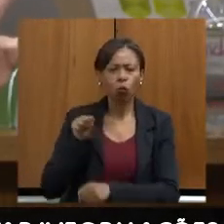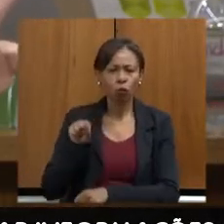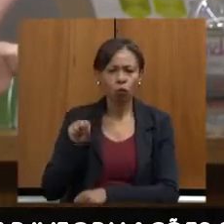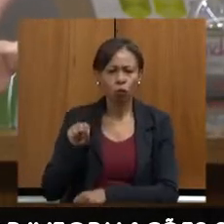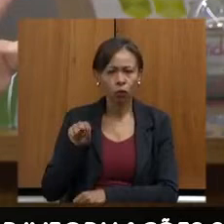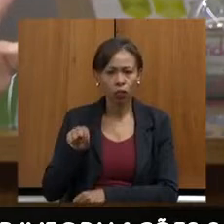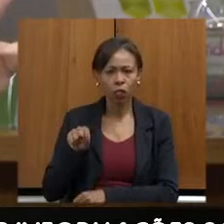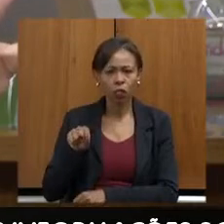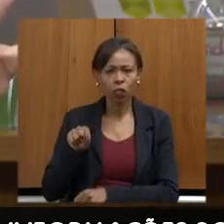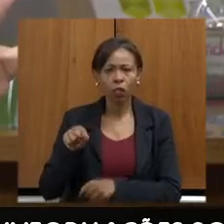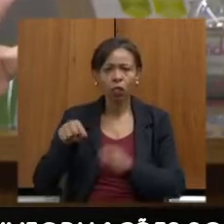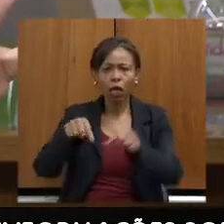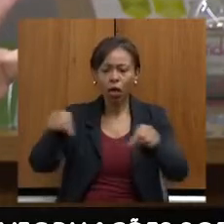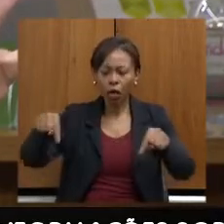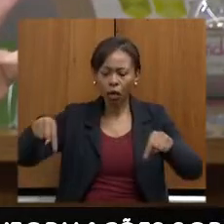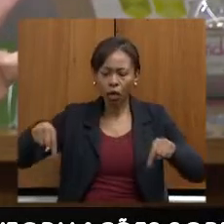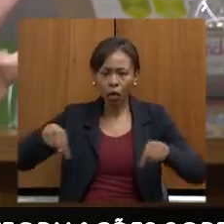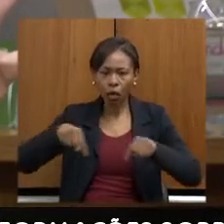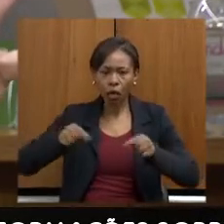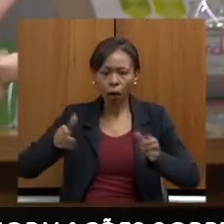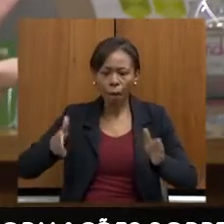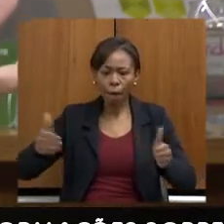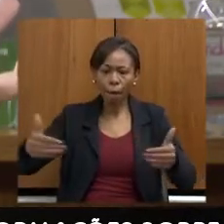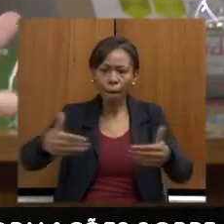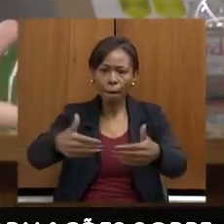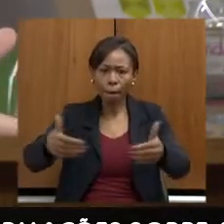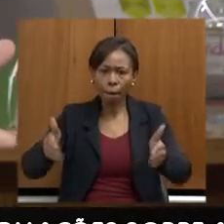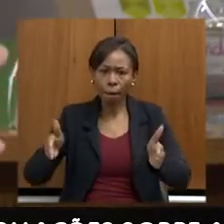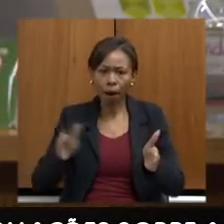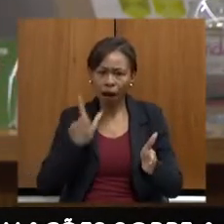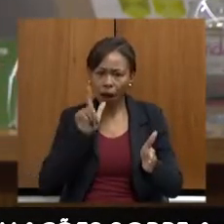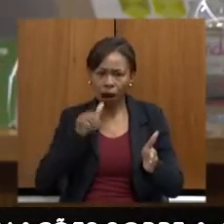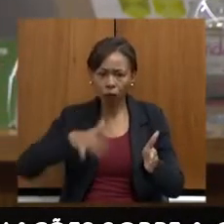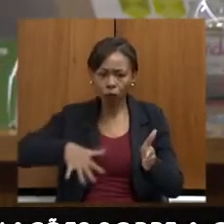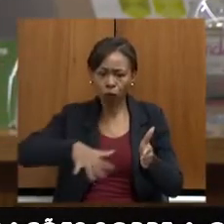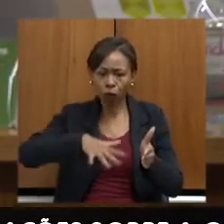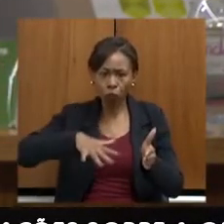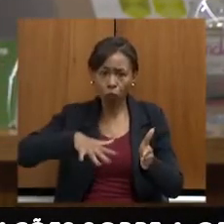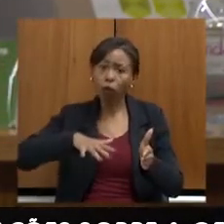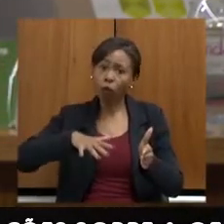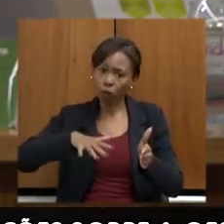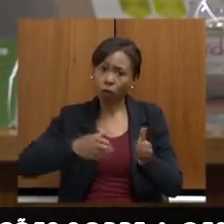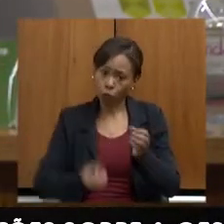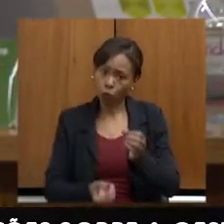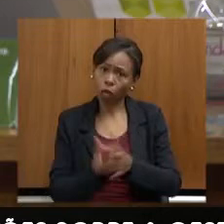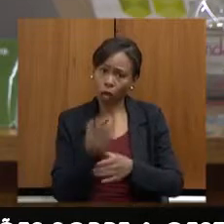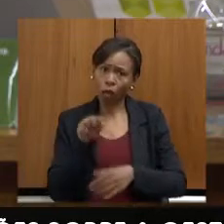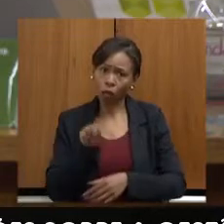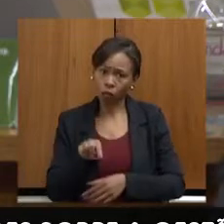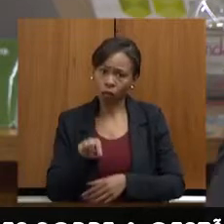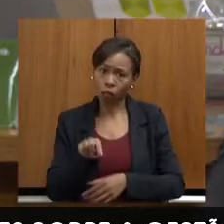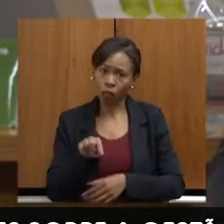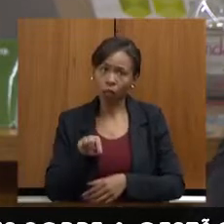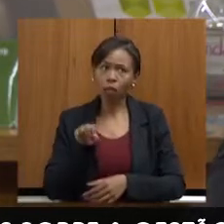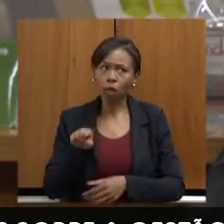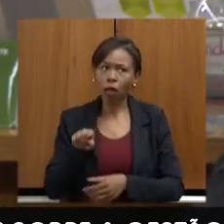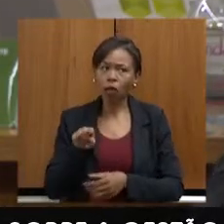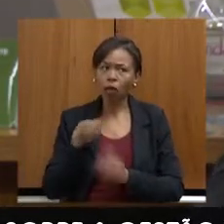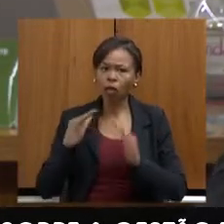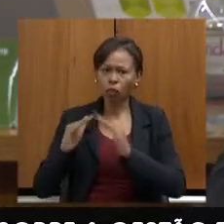das bacias de contenção essas pessoas foram desapropriados foram colocadas em